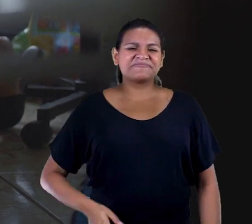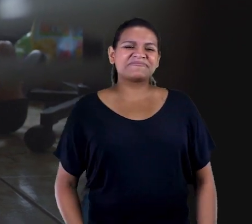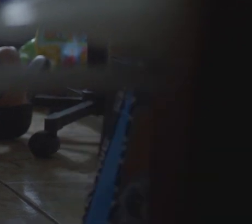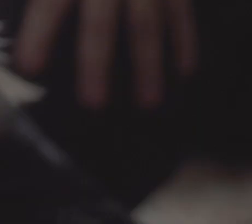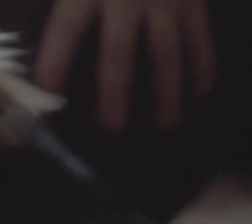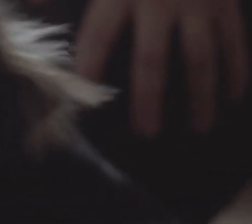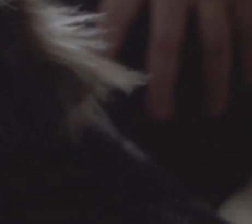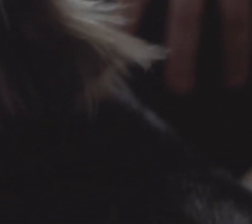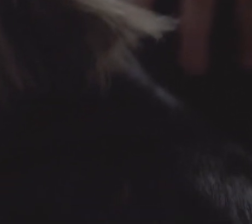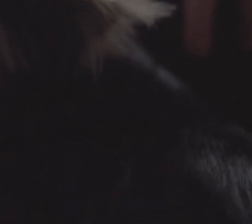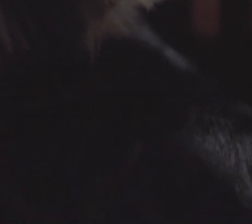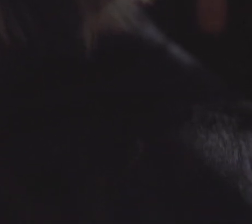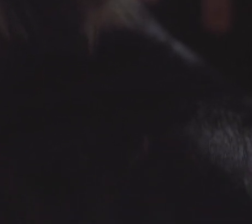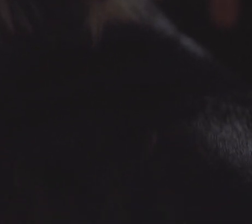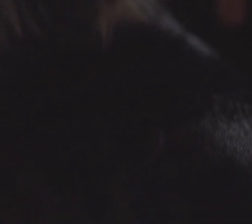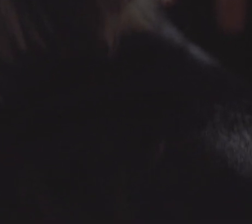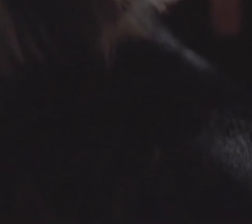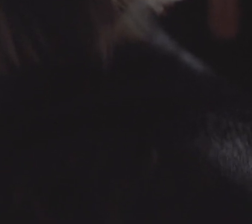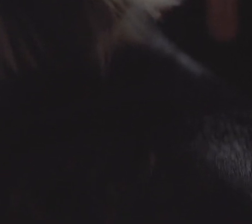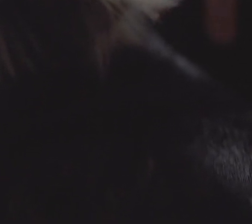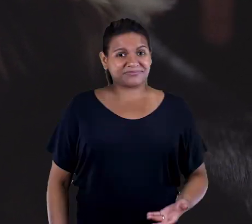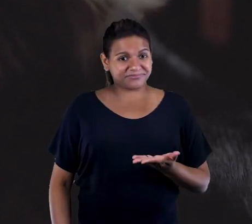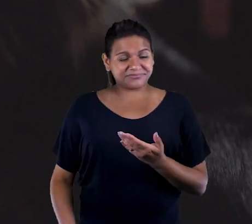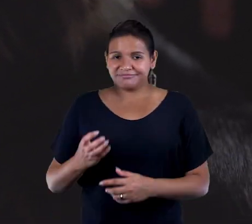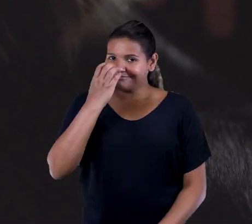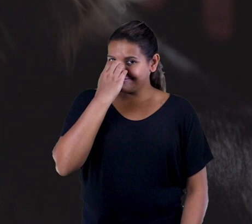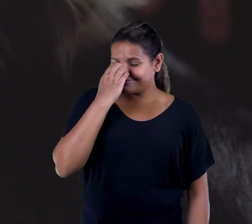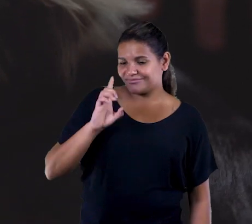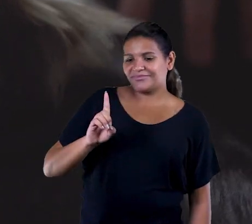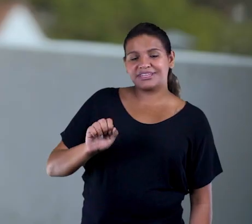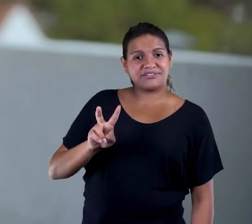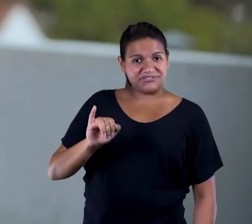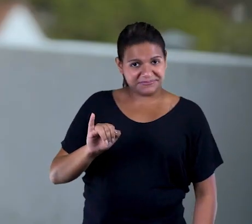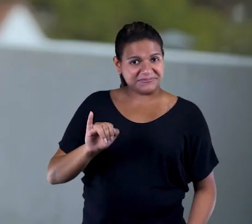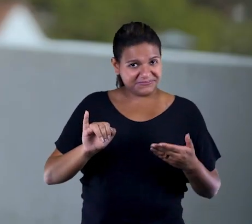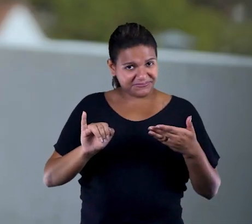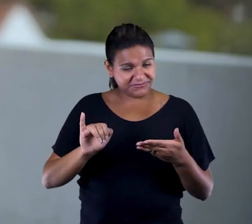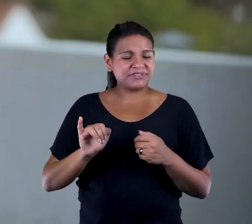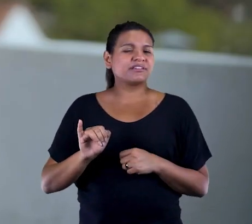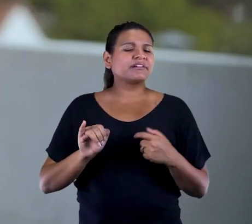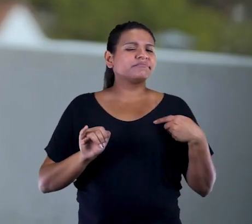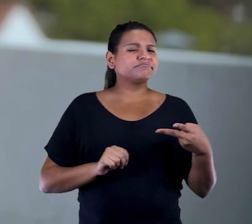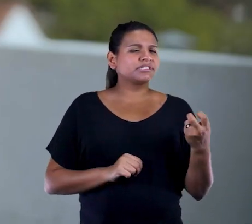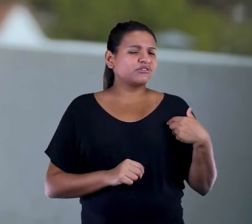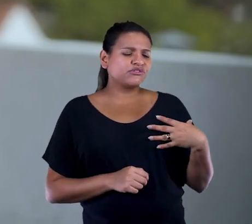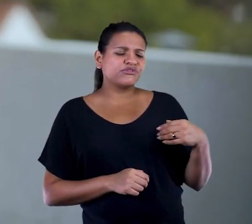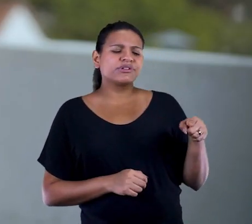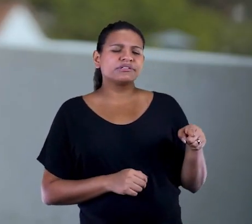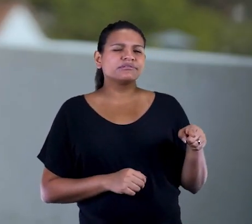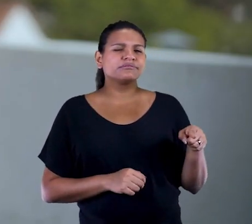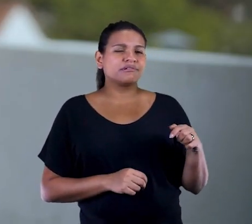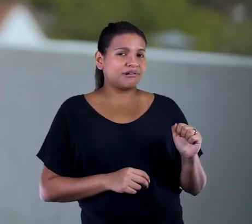Isso, coloca. Aí, muito. Assim que o Davi chegou, eu já percebi que o Arthur, ele já foi tentando